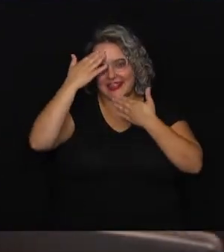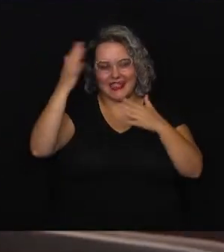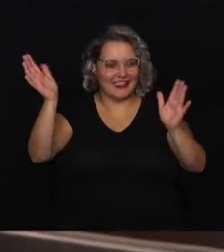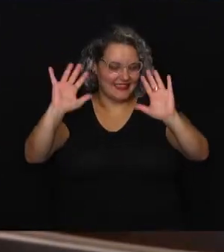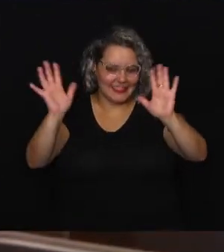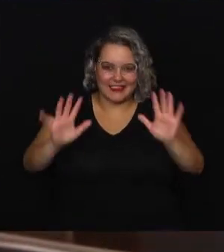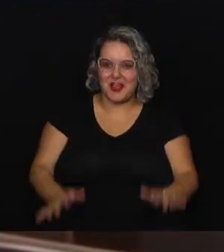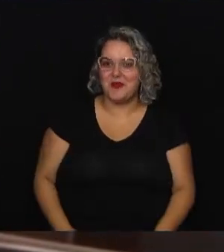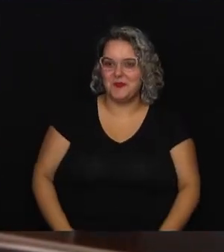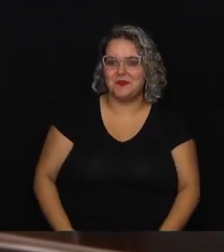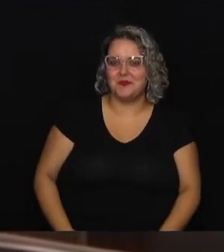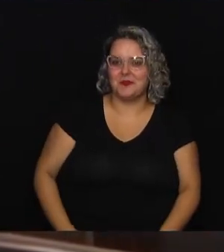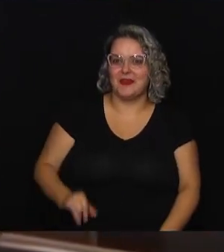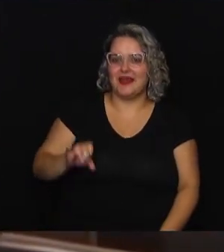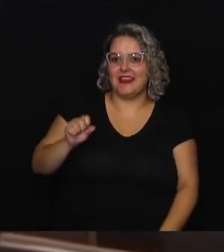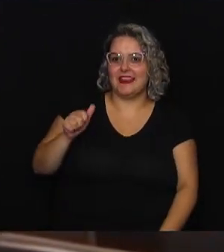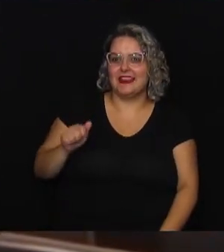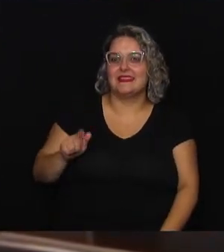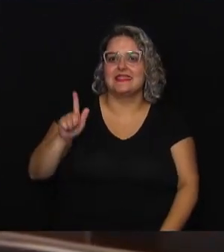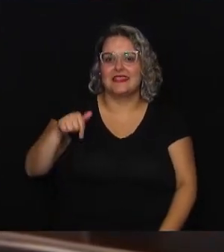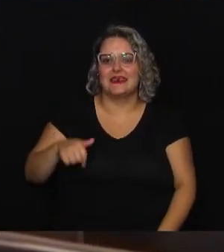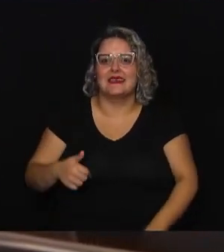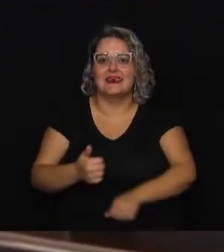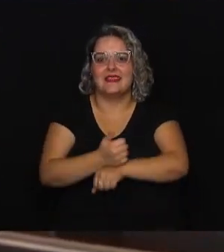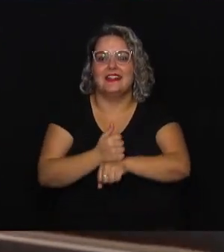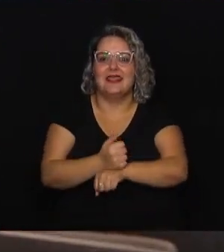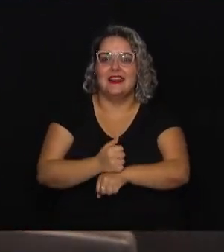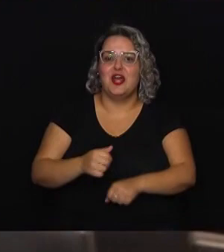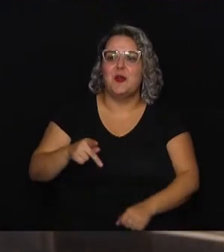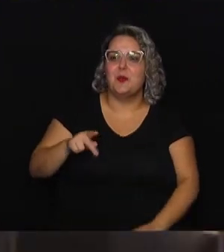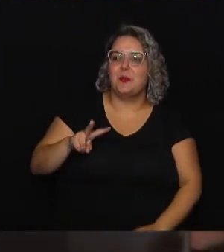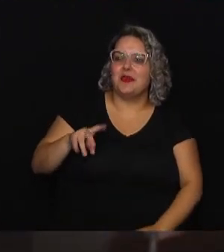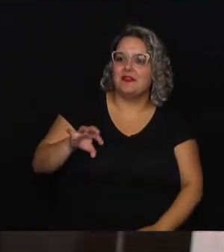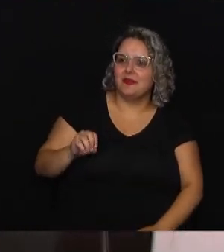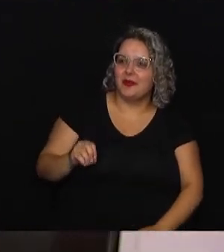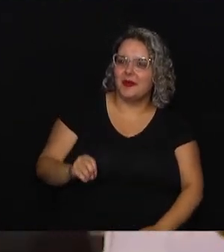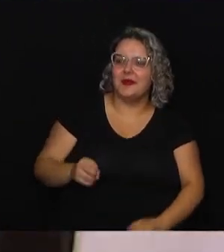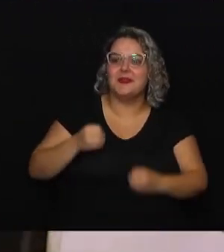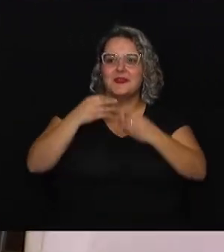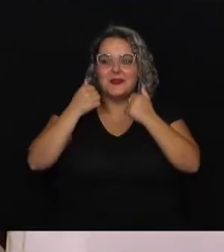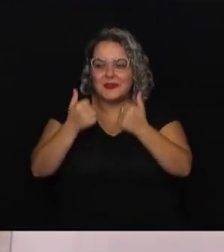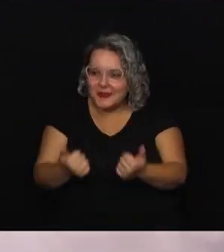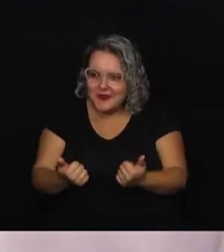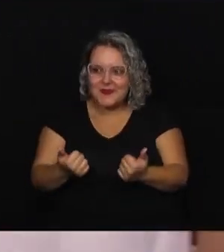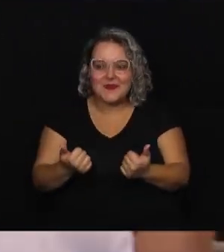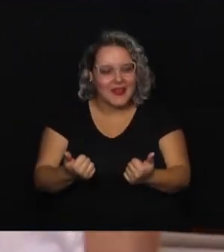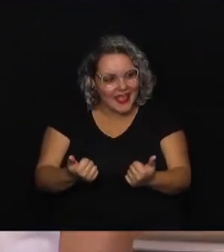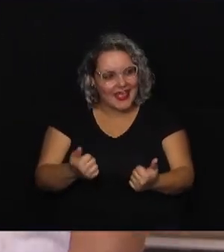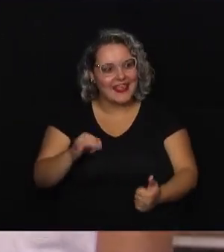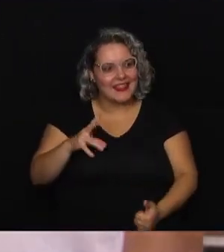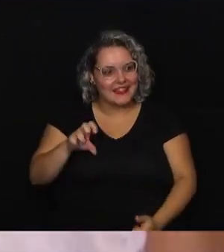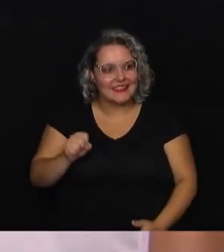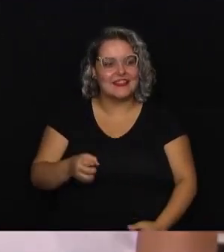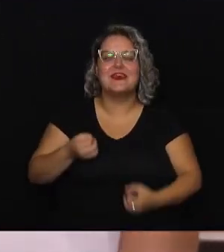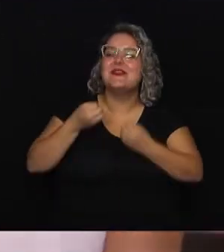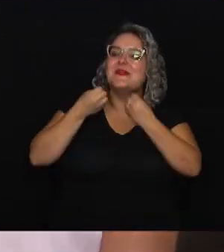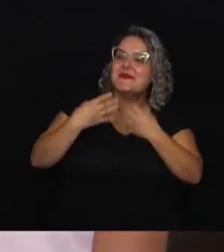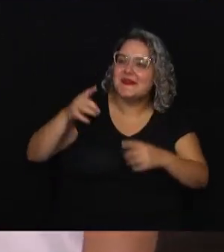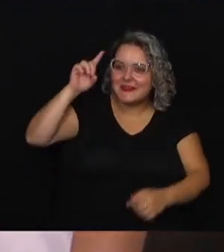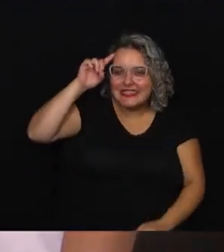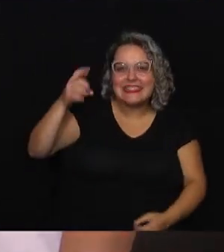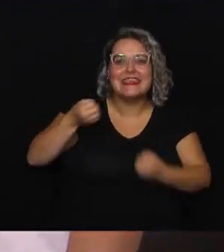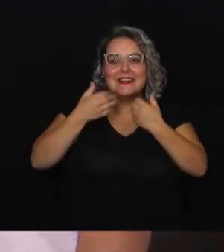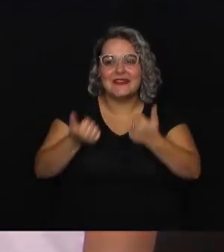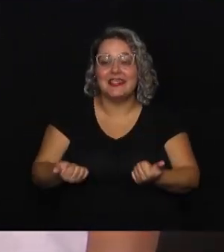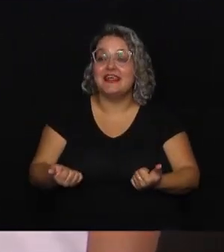bater um papo com a Isa, jogadora ala pivô. Tudo bem, Isa? Tudo bem, bom dia. Bom dia. E aí, cara, como que tá o